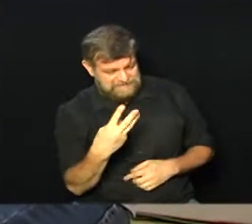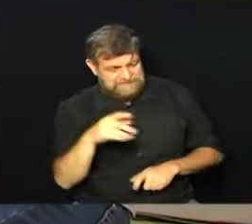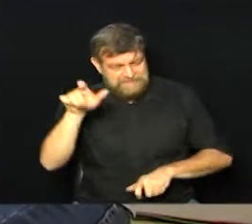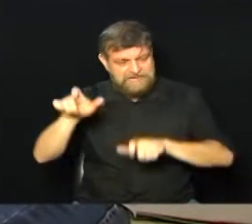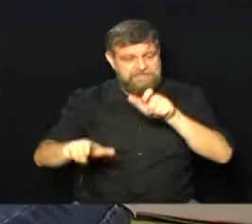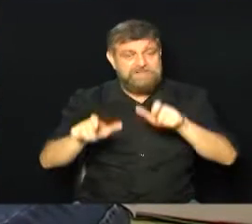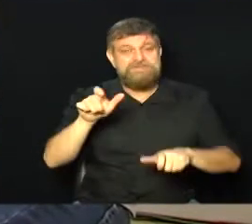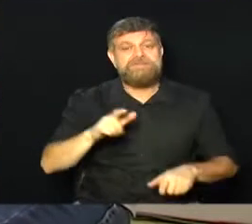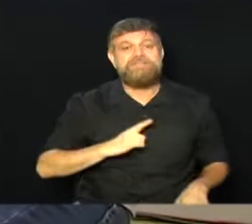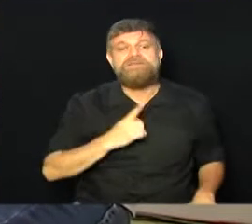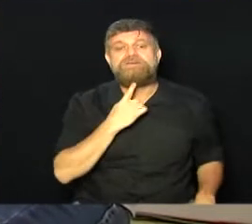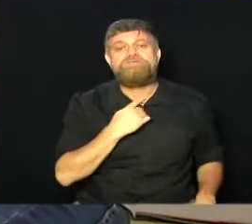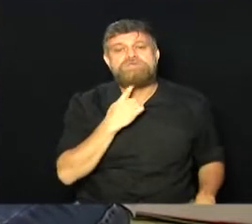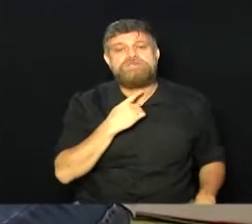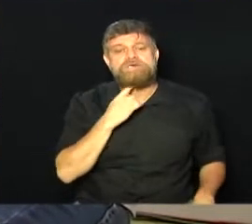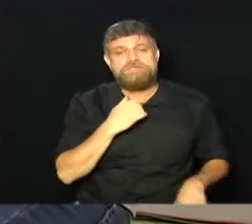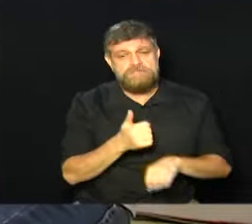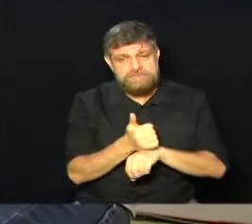jogador?